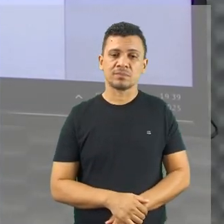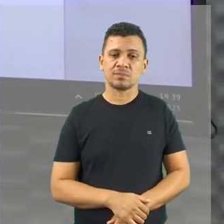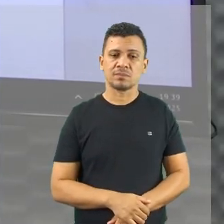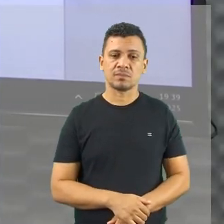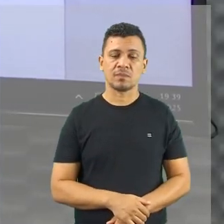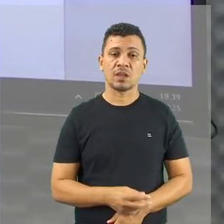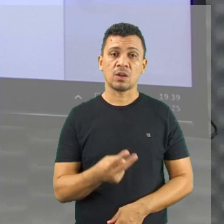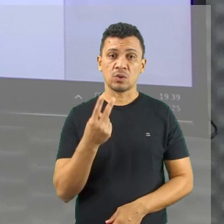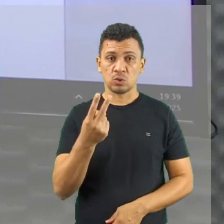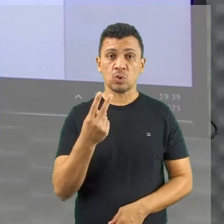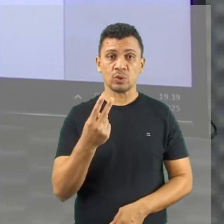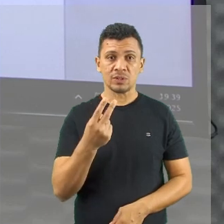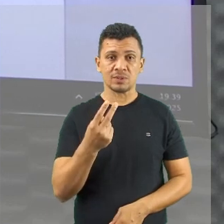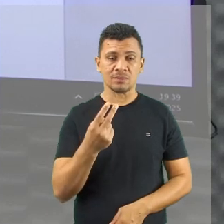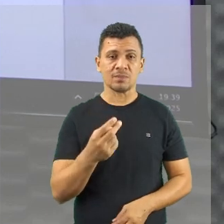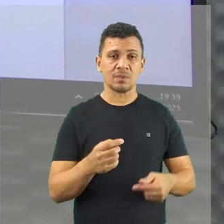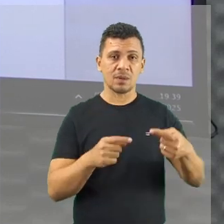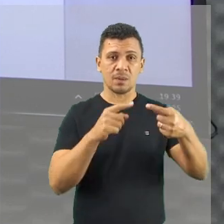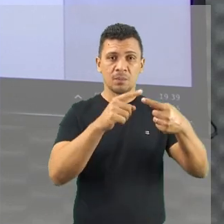em paralelo.